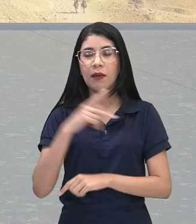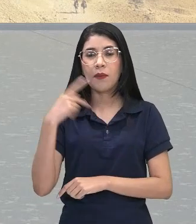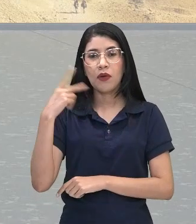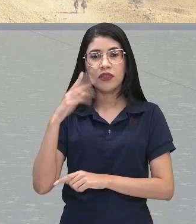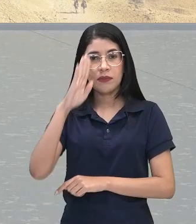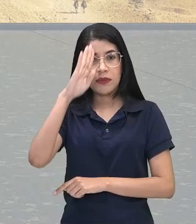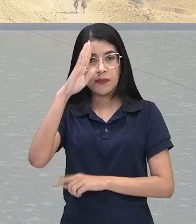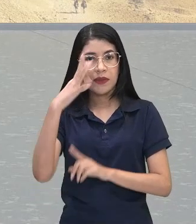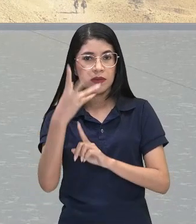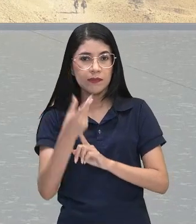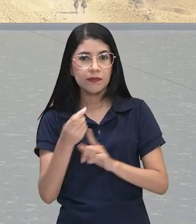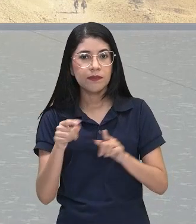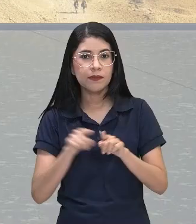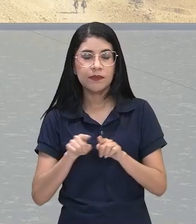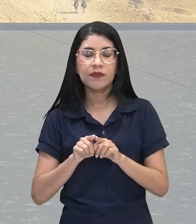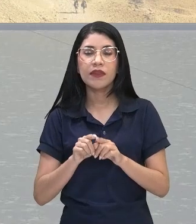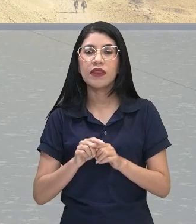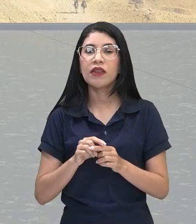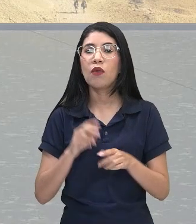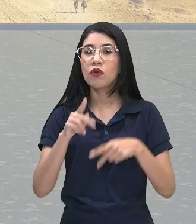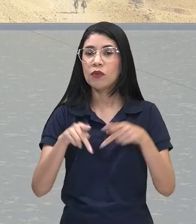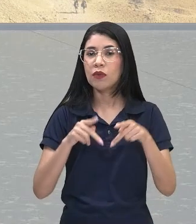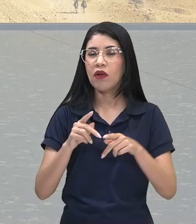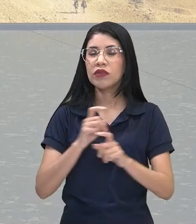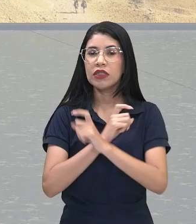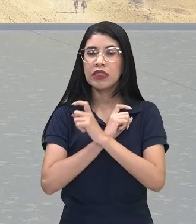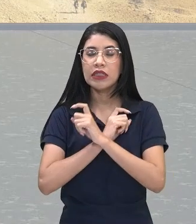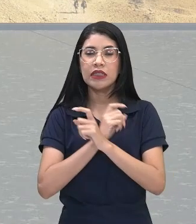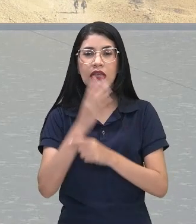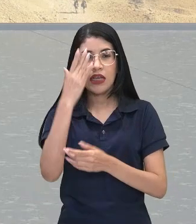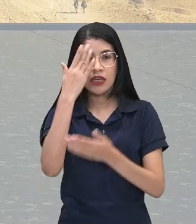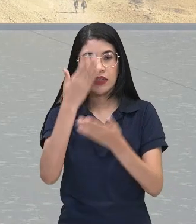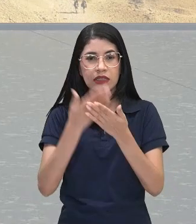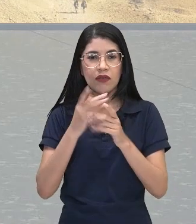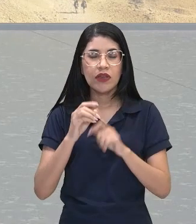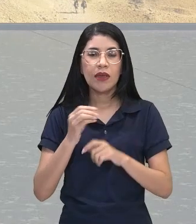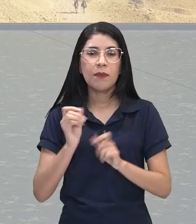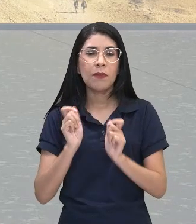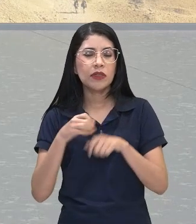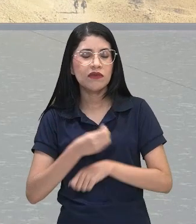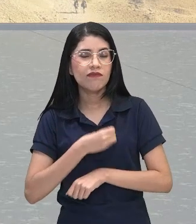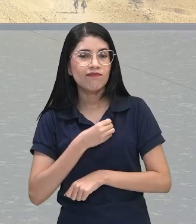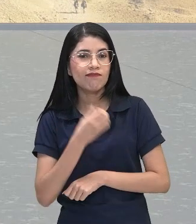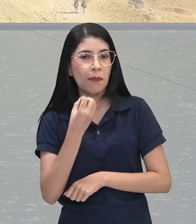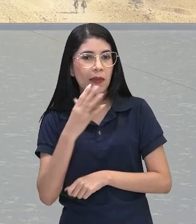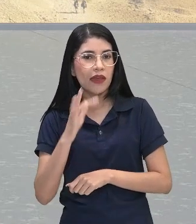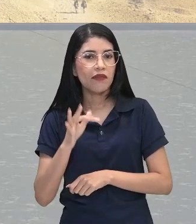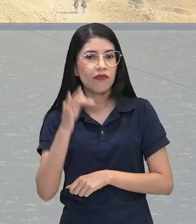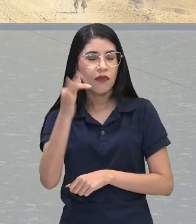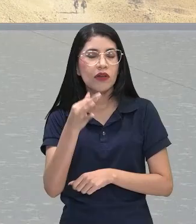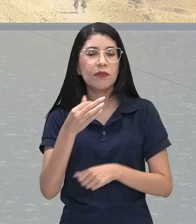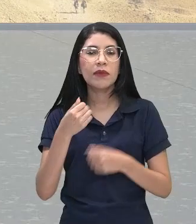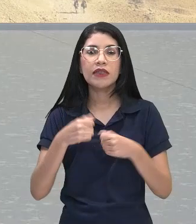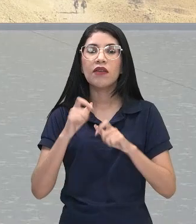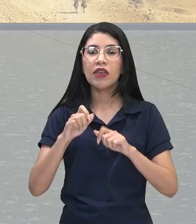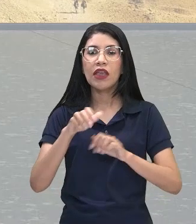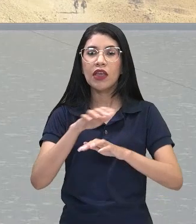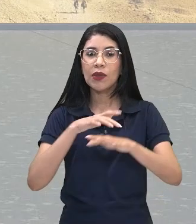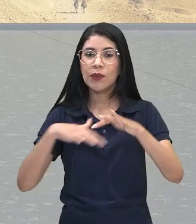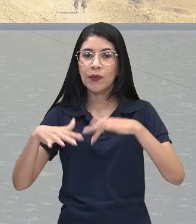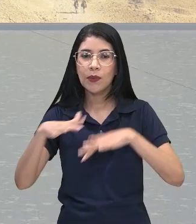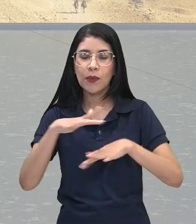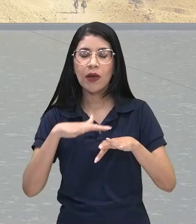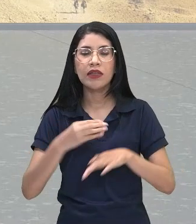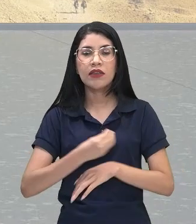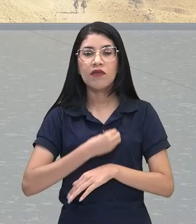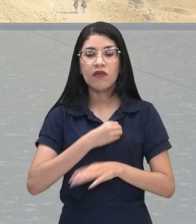arte. Os egípcios, eles acreditavam que o caminho de uma boa vida estava trilhado através de seus rituais realizados durante